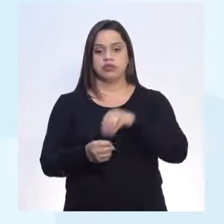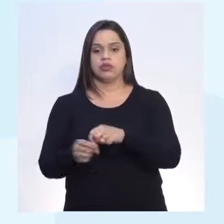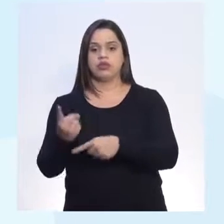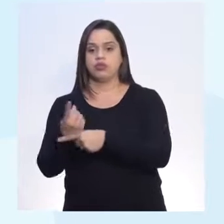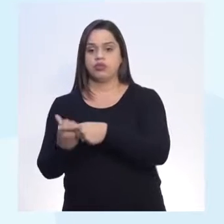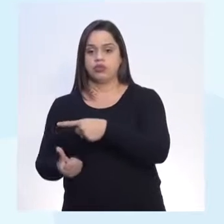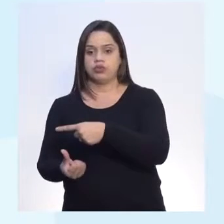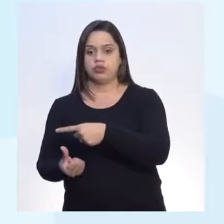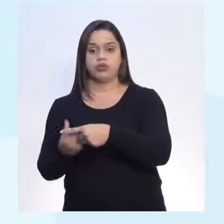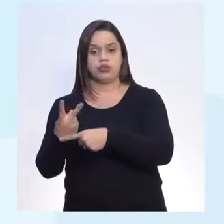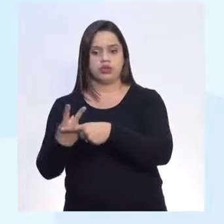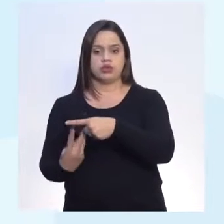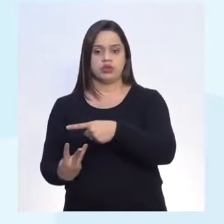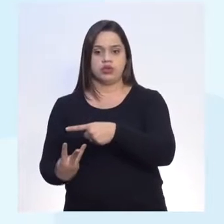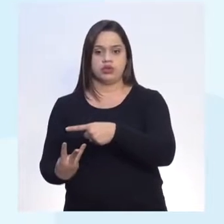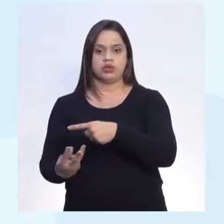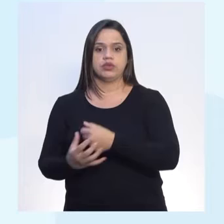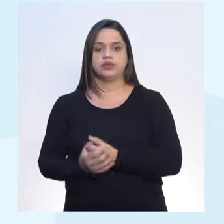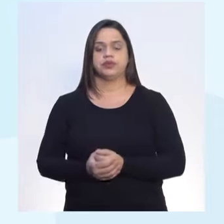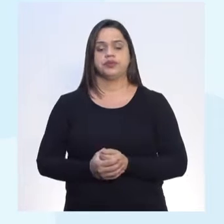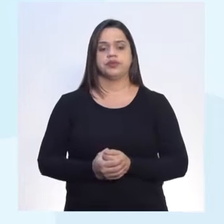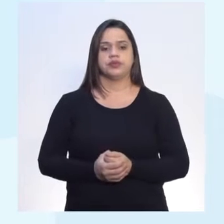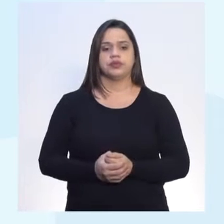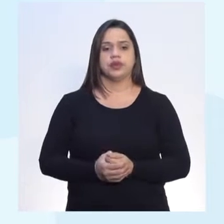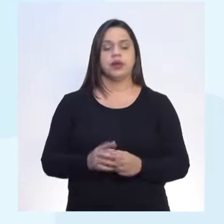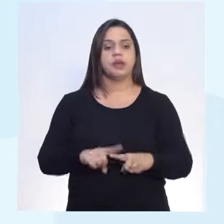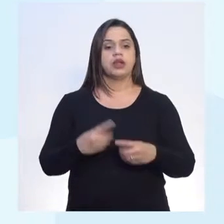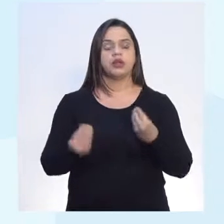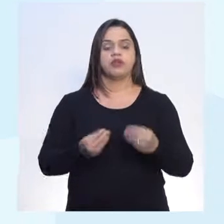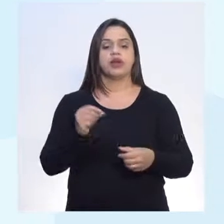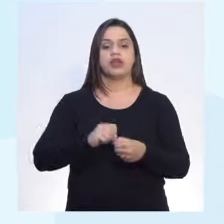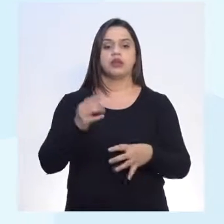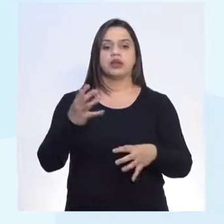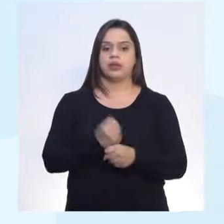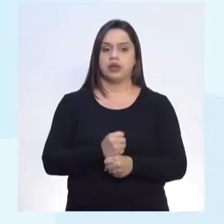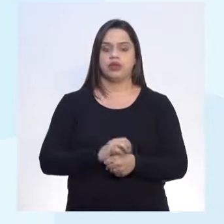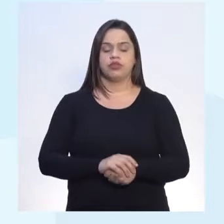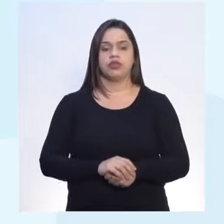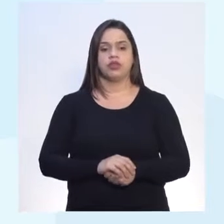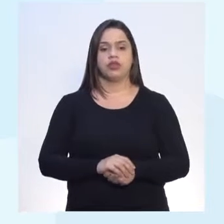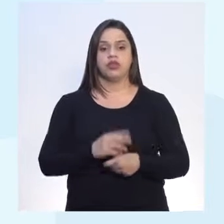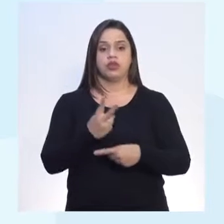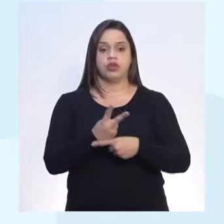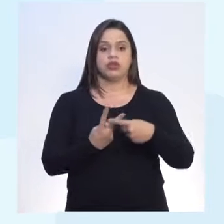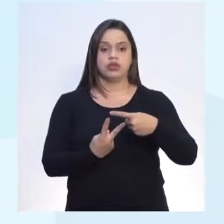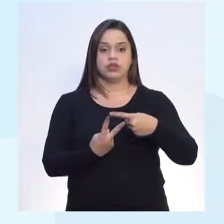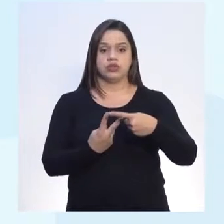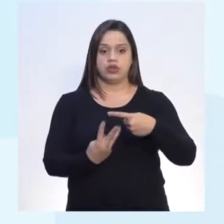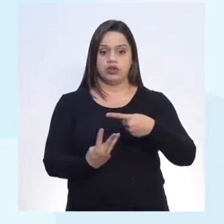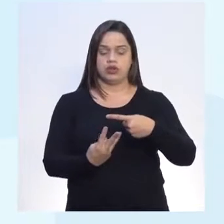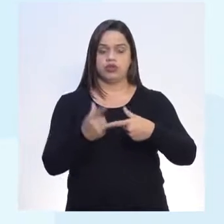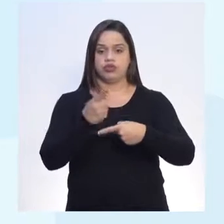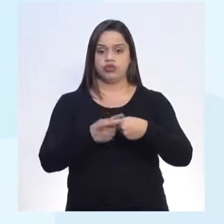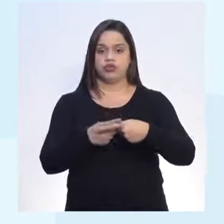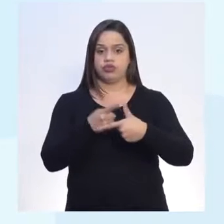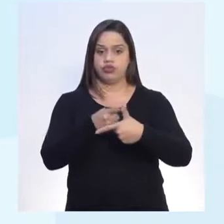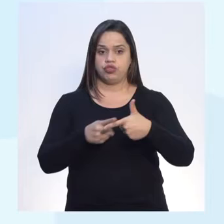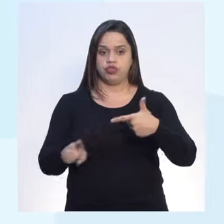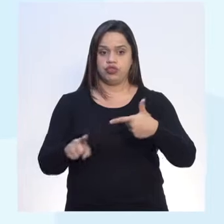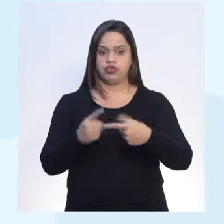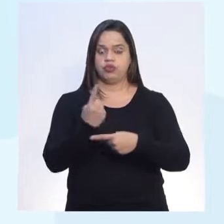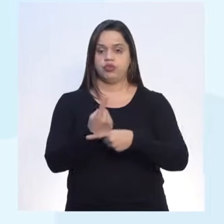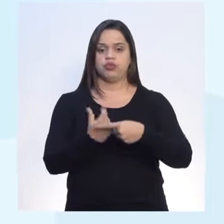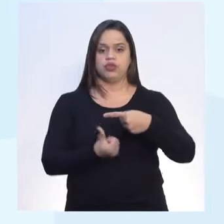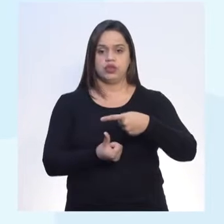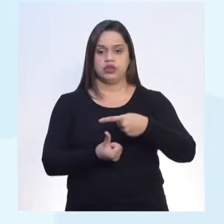gente faz isso? A gente faz da seguinte forma, como está vendo ali, ó, 2/3 dividido por 1/6. Então, o que eu